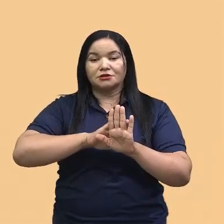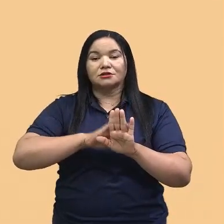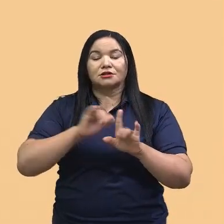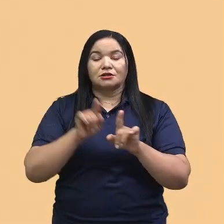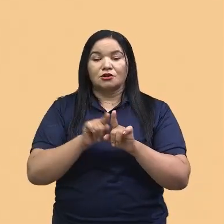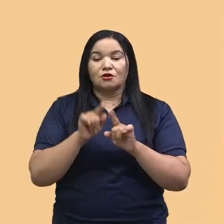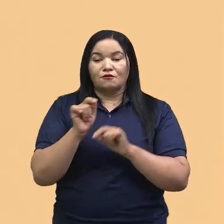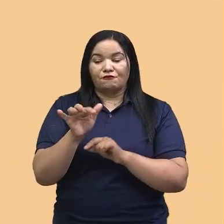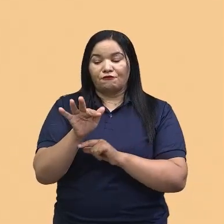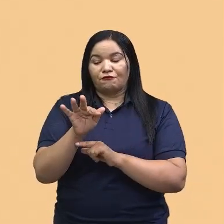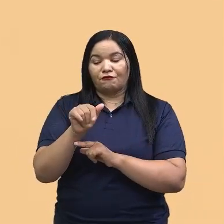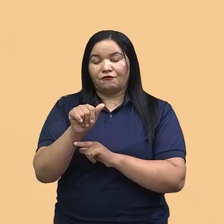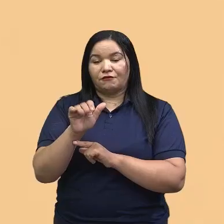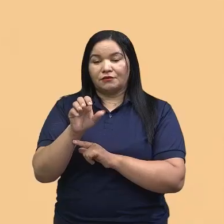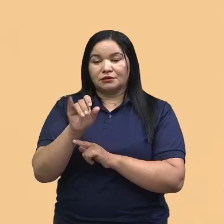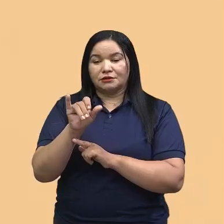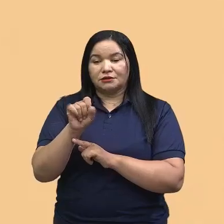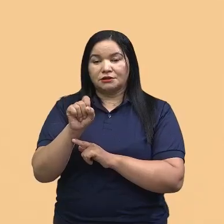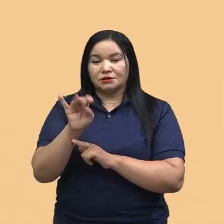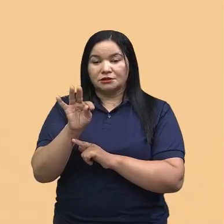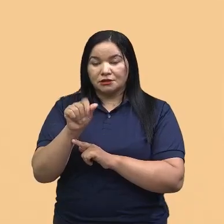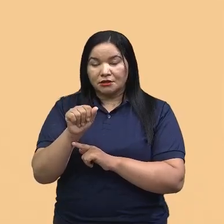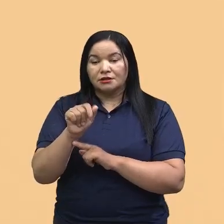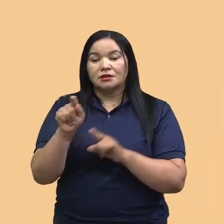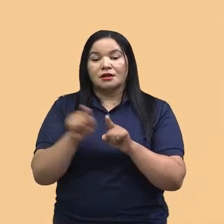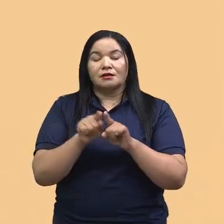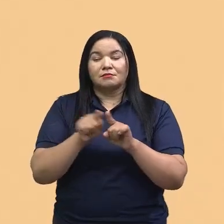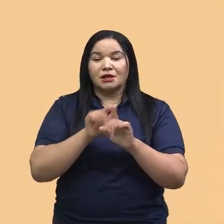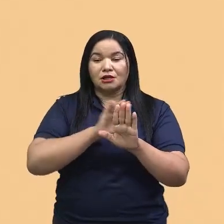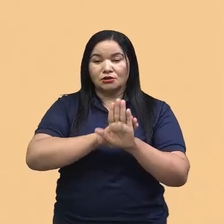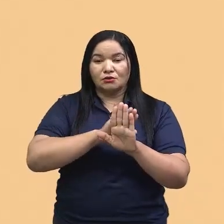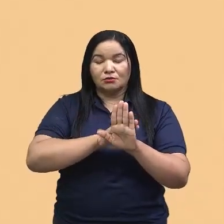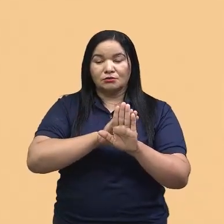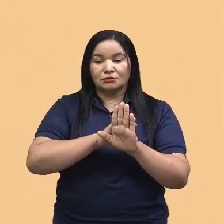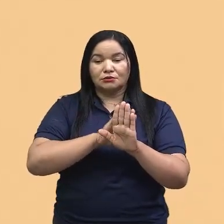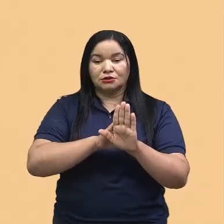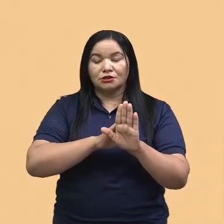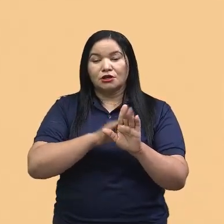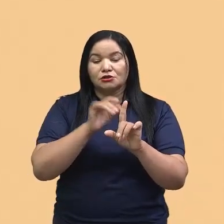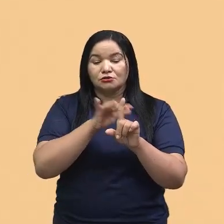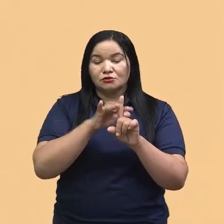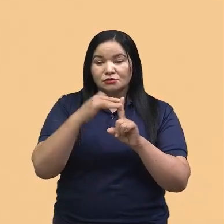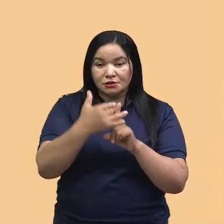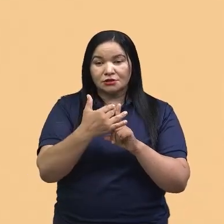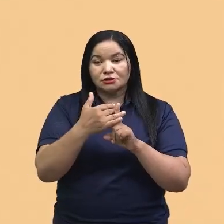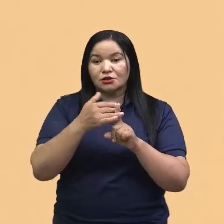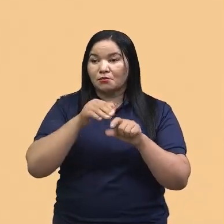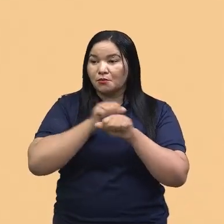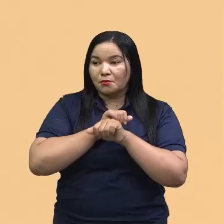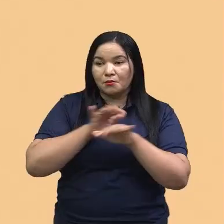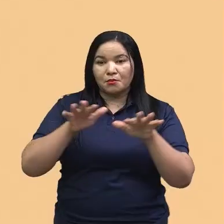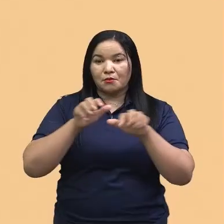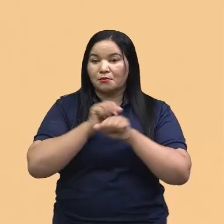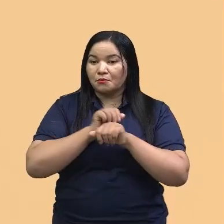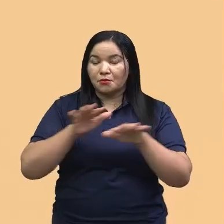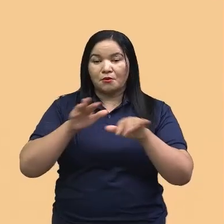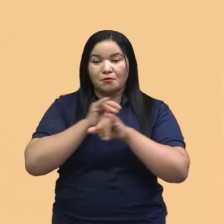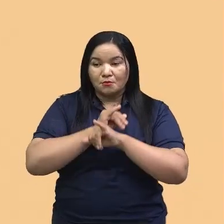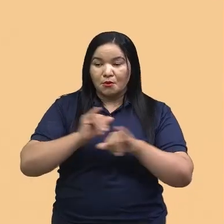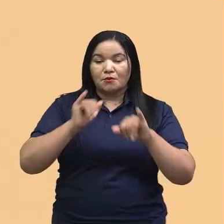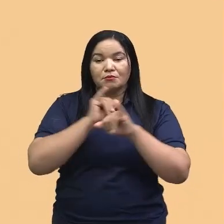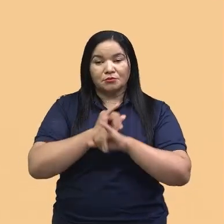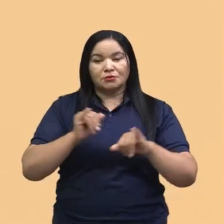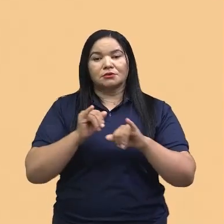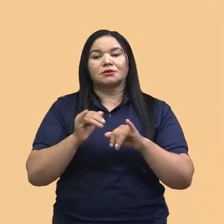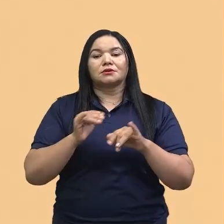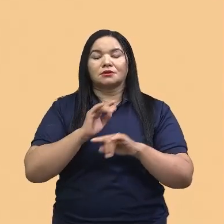né, e as ideologias socialistas estavam sendo amplamente divulgadas. E o Brasil